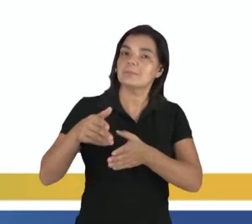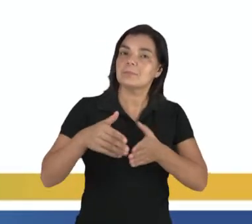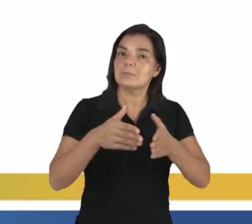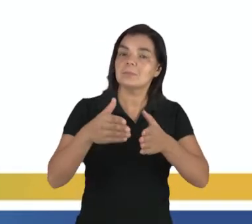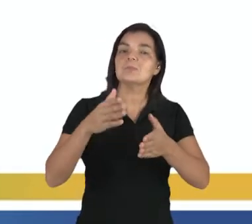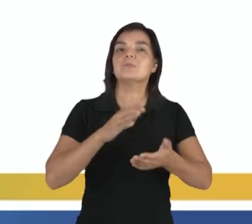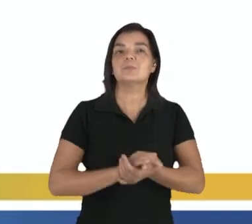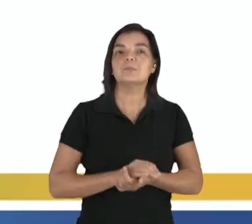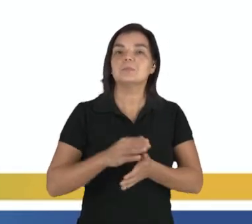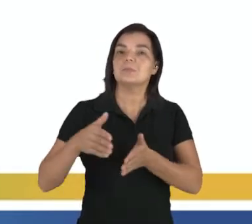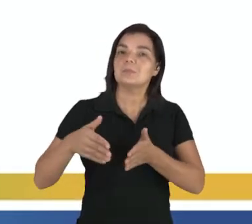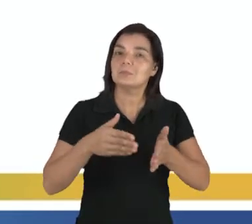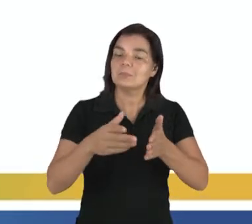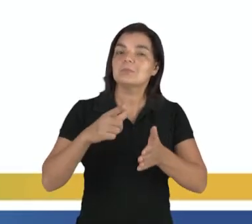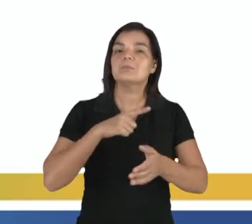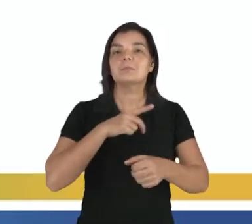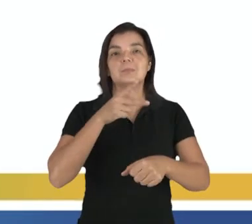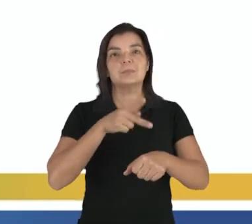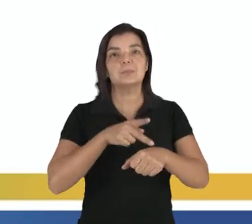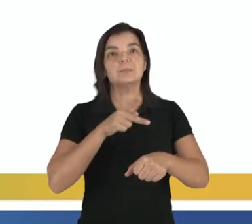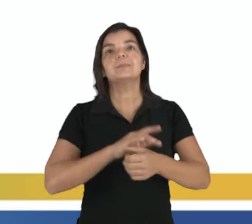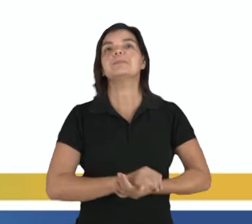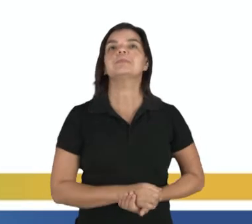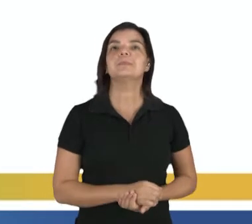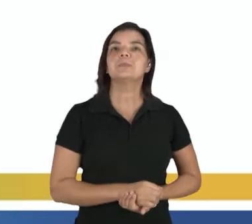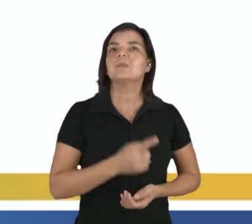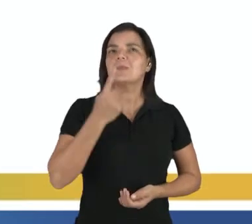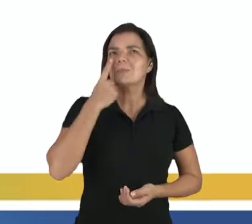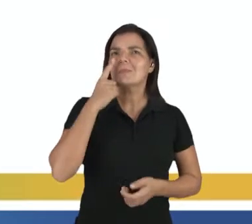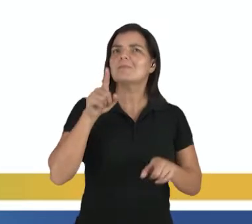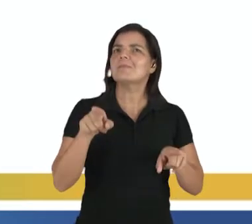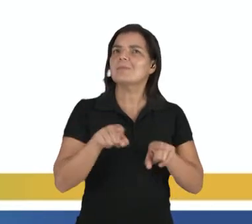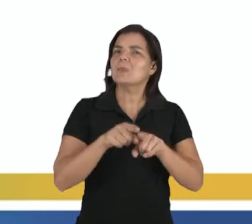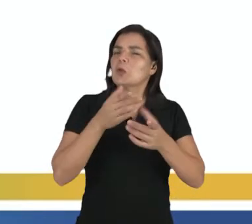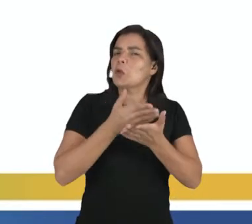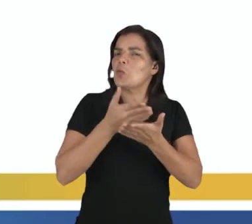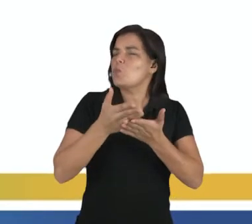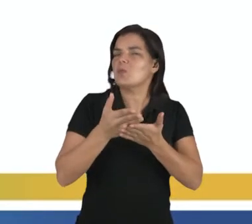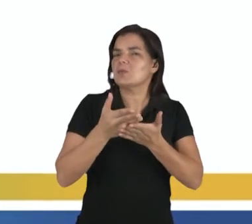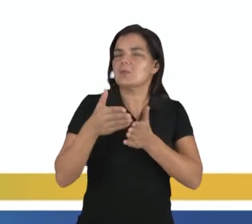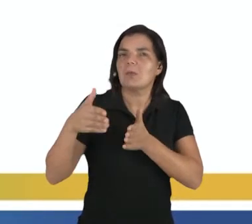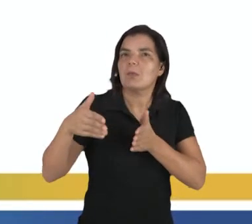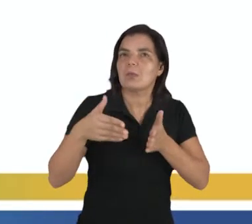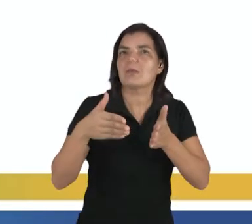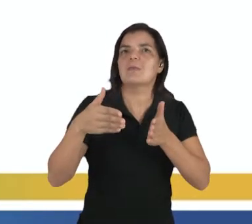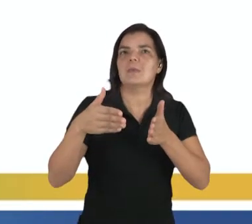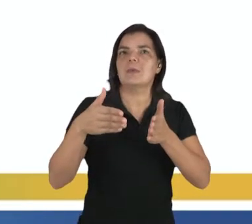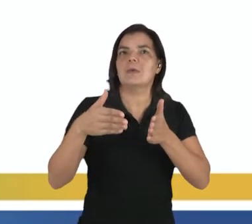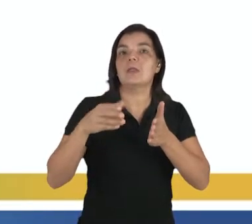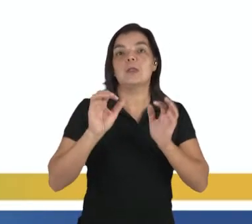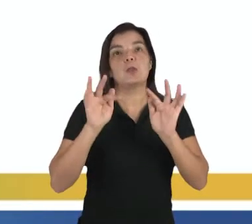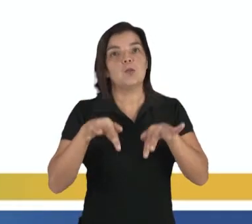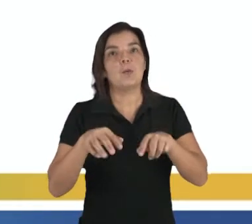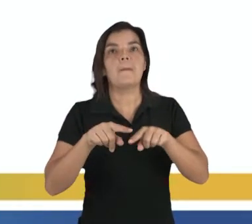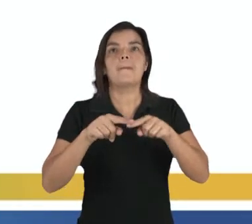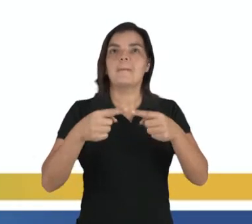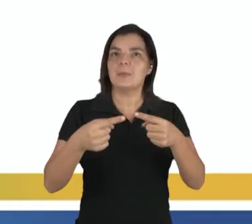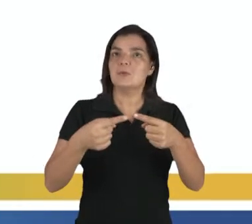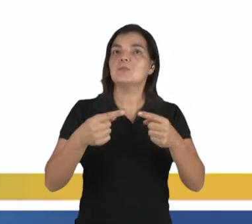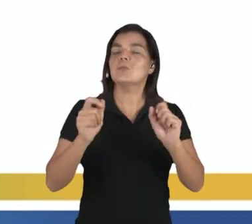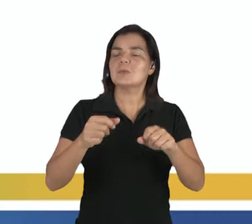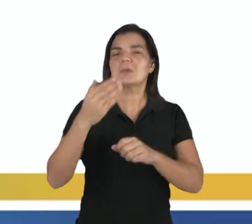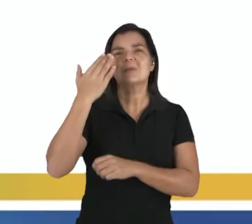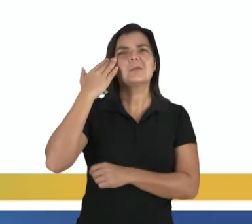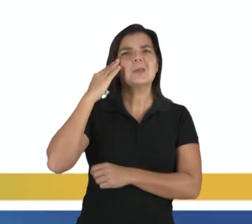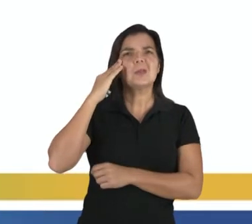do caminho. No meio do caminho tinha uma pedra. Veja que não é no começo do caminho nem no fim.